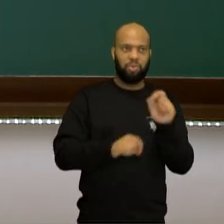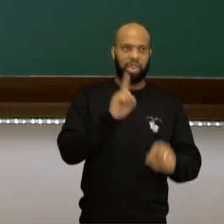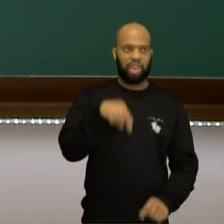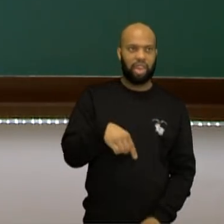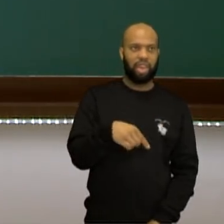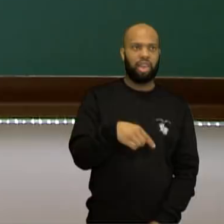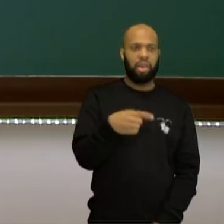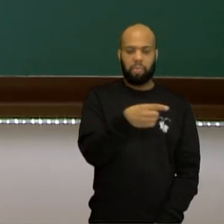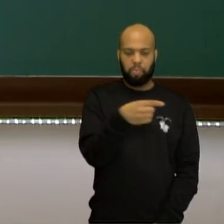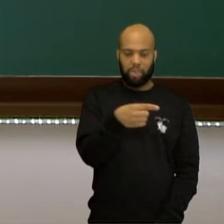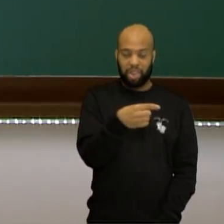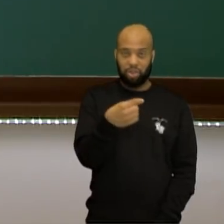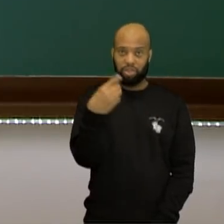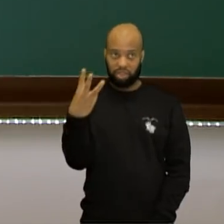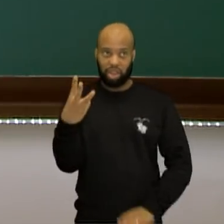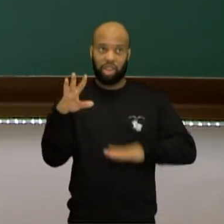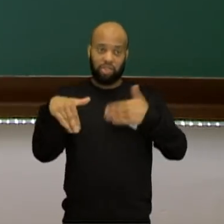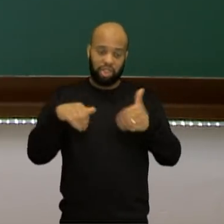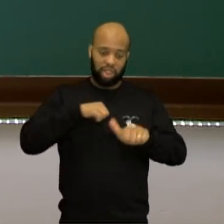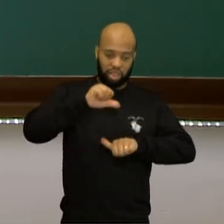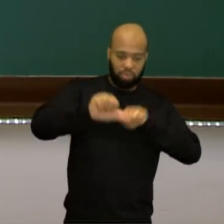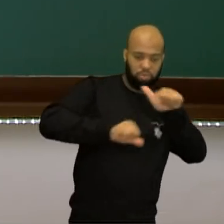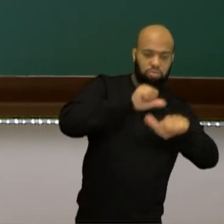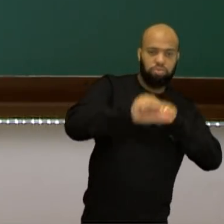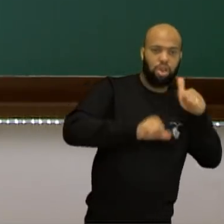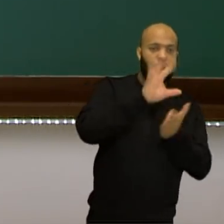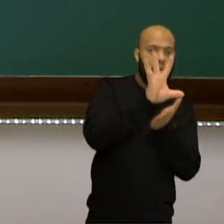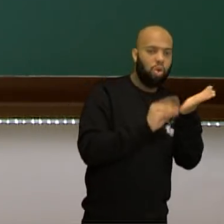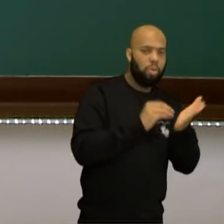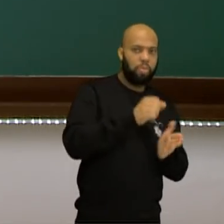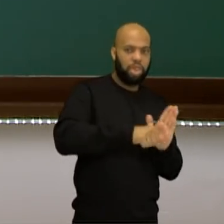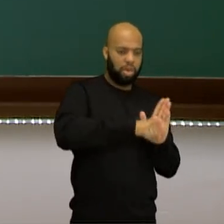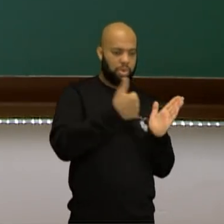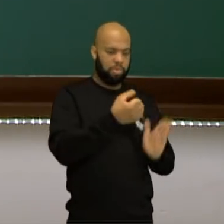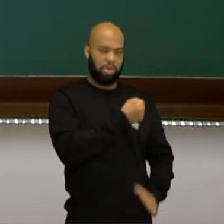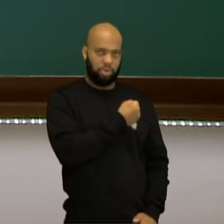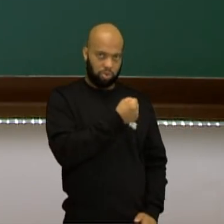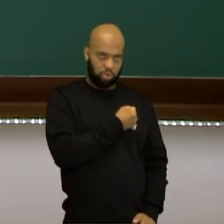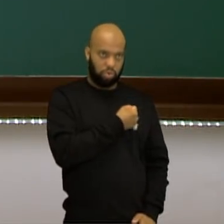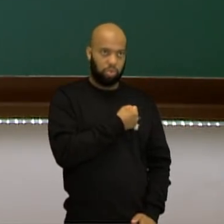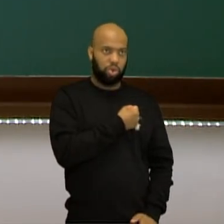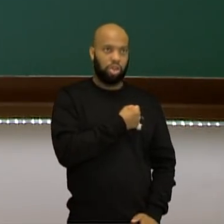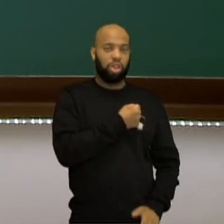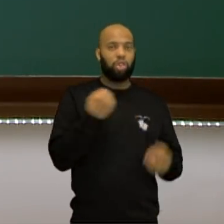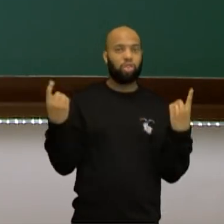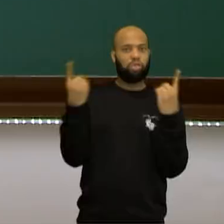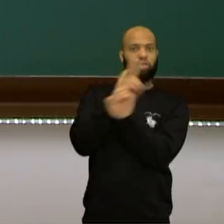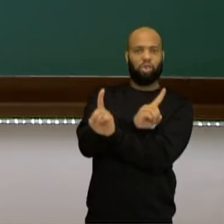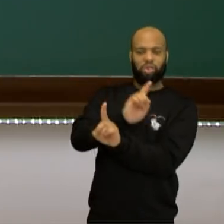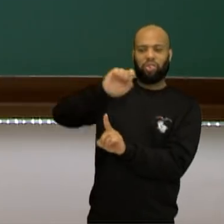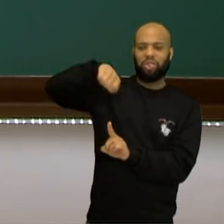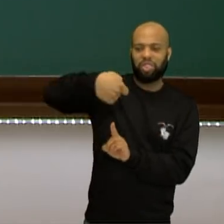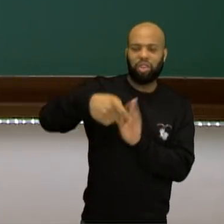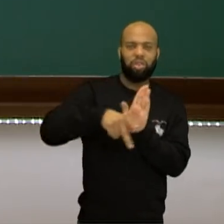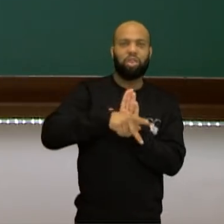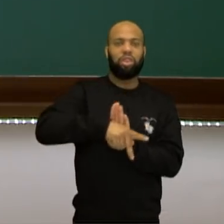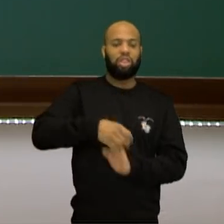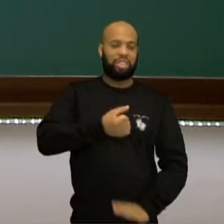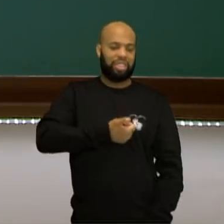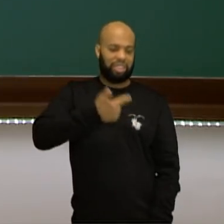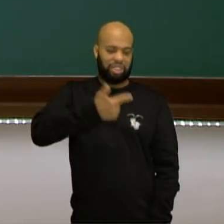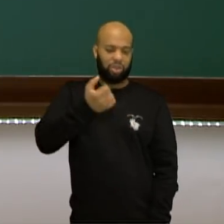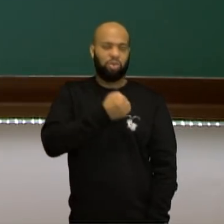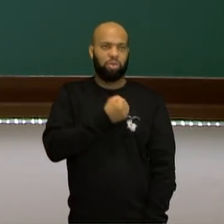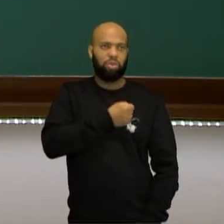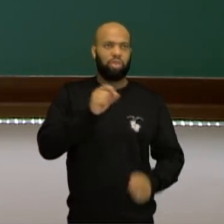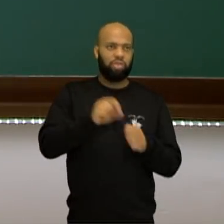nós temos a regrinha da subtração, repete o primeiro número, inverte o segundo e faz a continha.